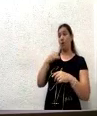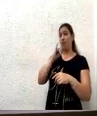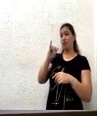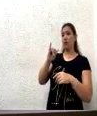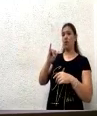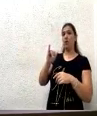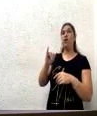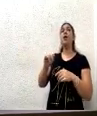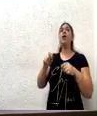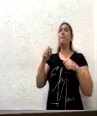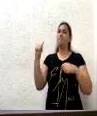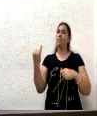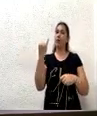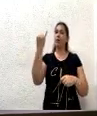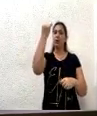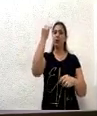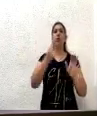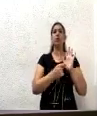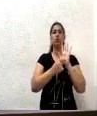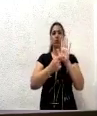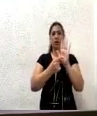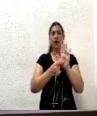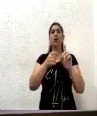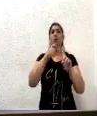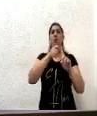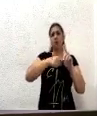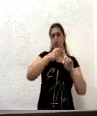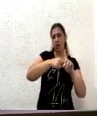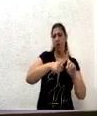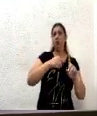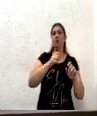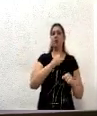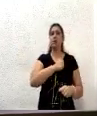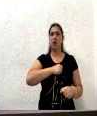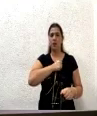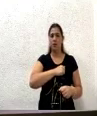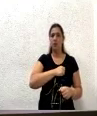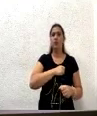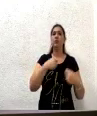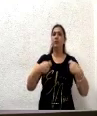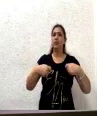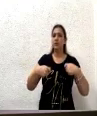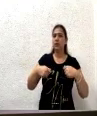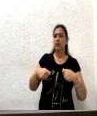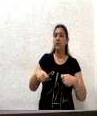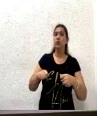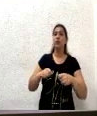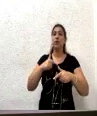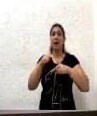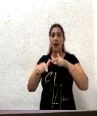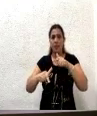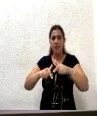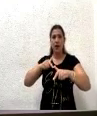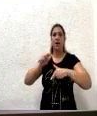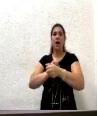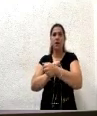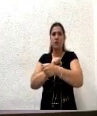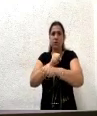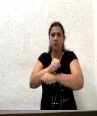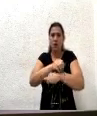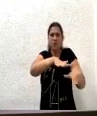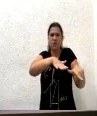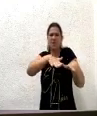esse calendário, a gente, para que nós possamos, nós vereadores dessa gestão, possamos cobrar que seja feita uma